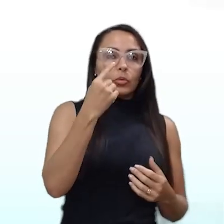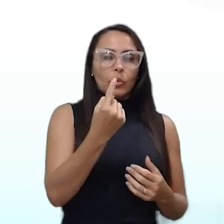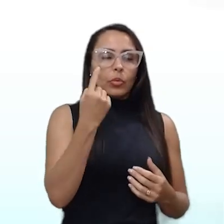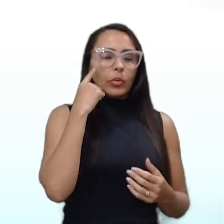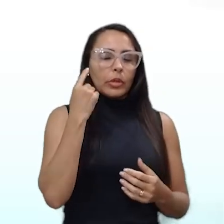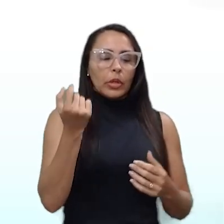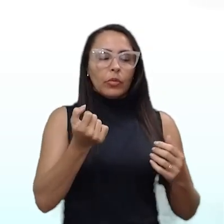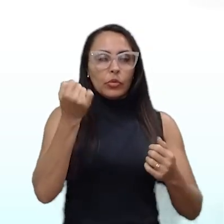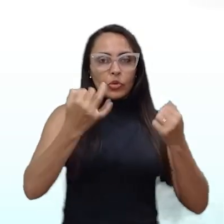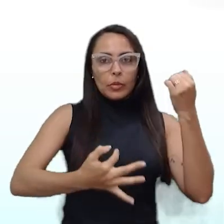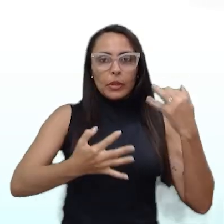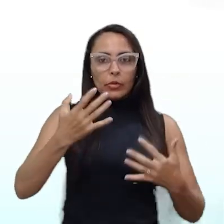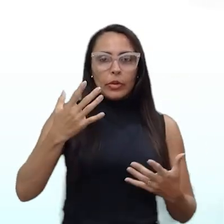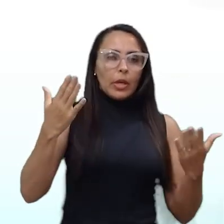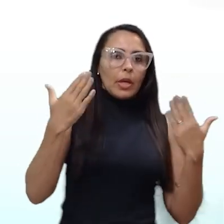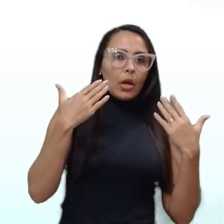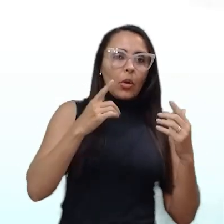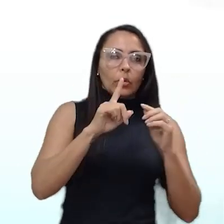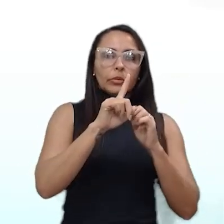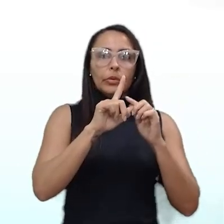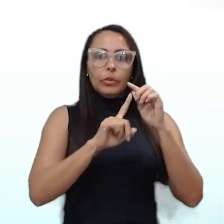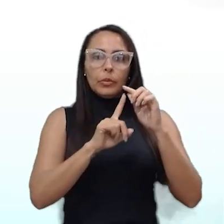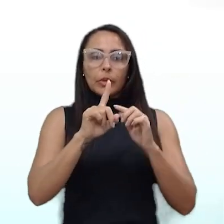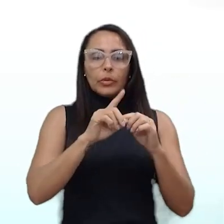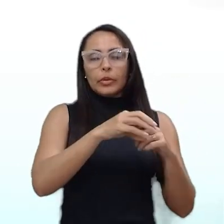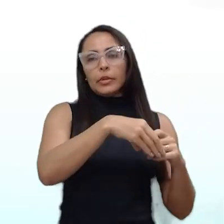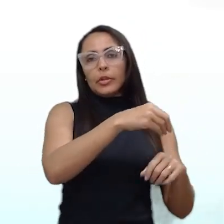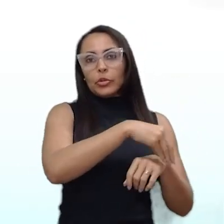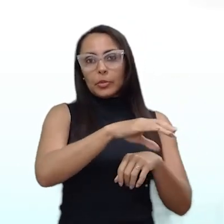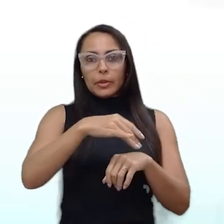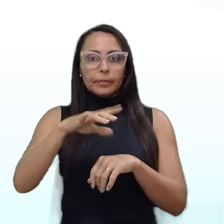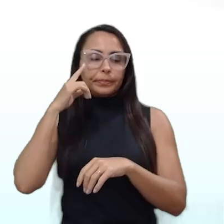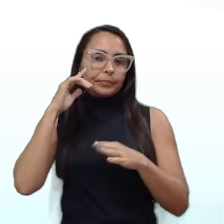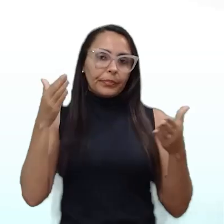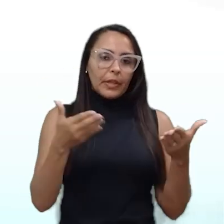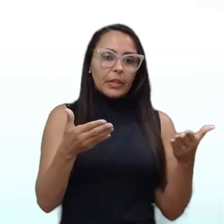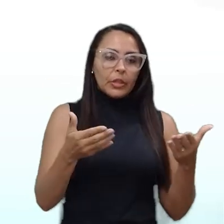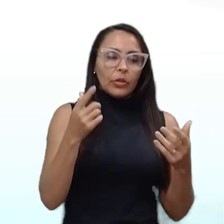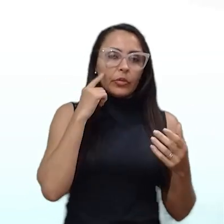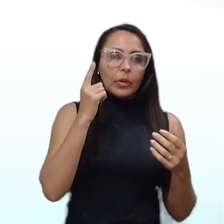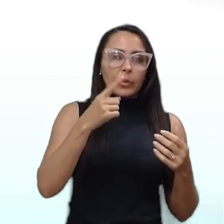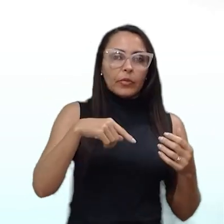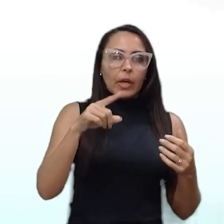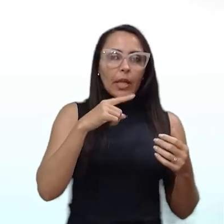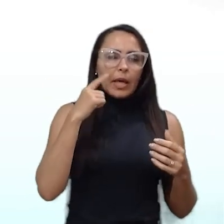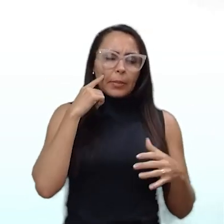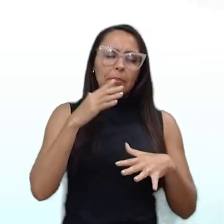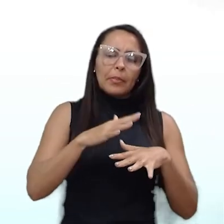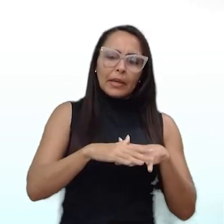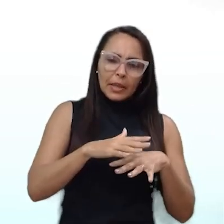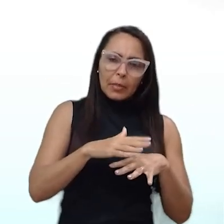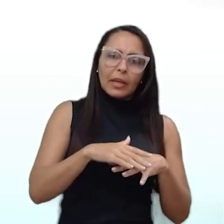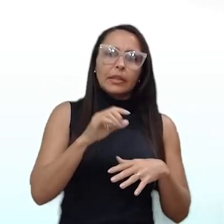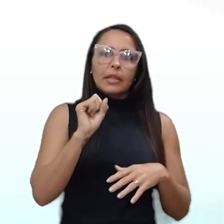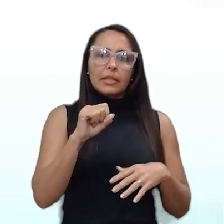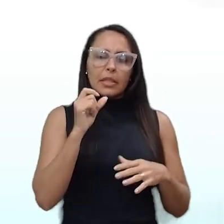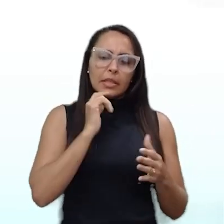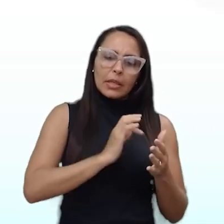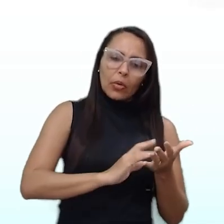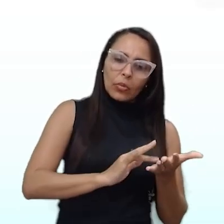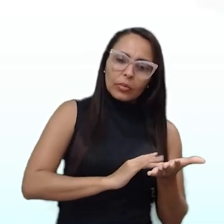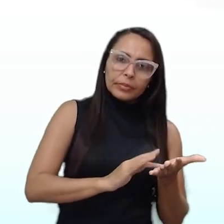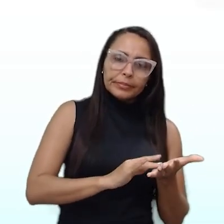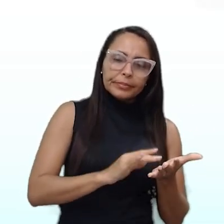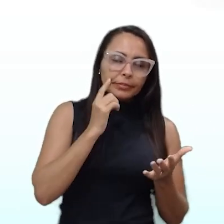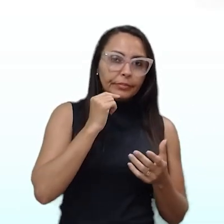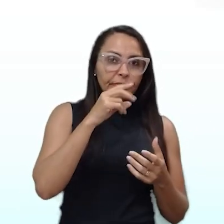falo de calor, que eu falo de temperatura e transmissão de calor. Porque aqui a gente vai falar agora da forma matemática, algébrica de calcular isso.